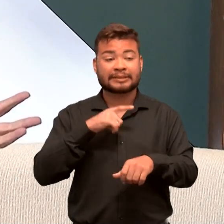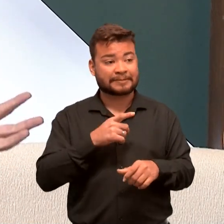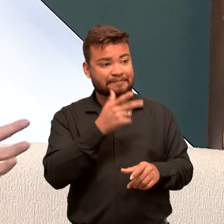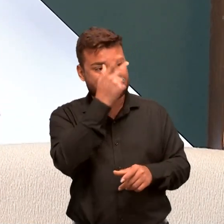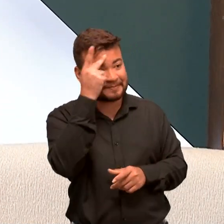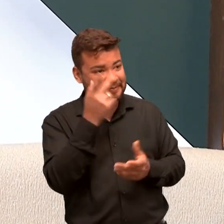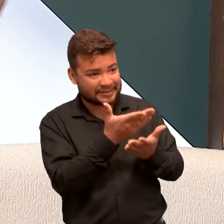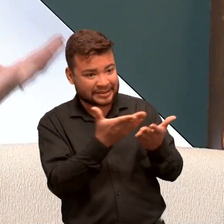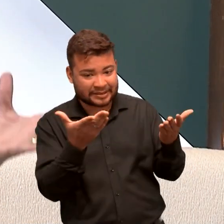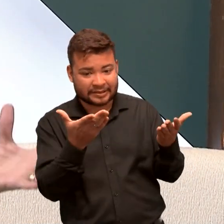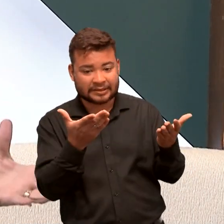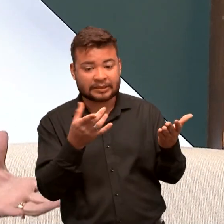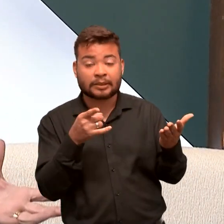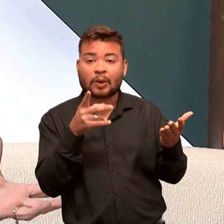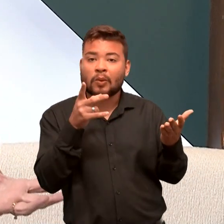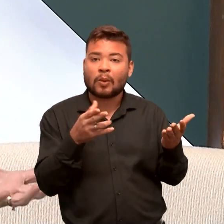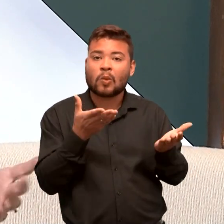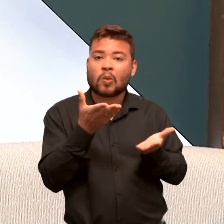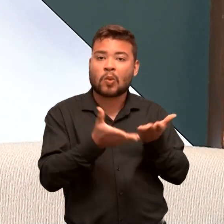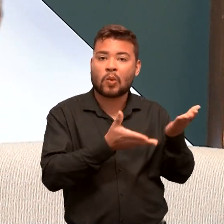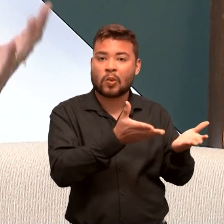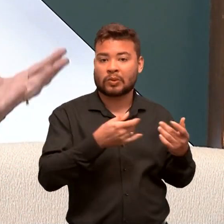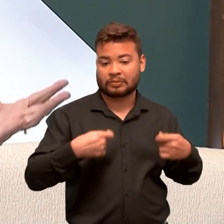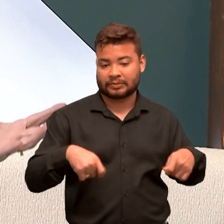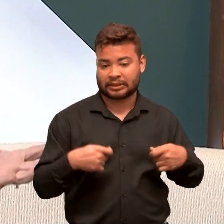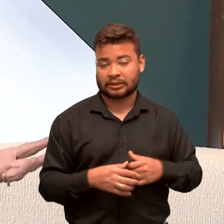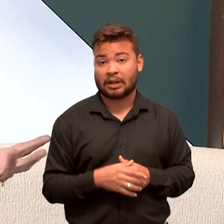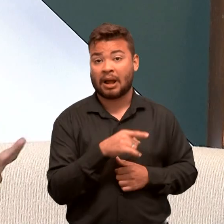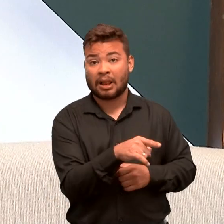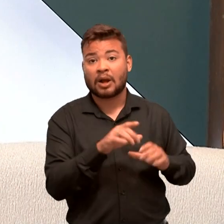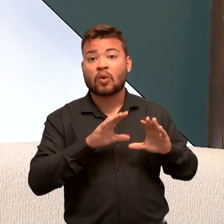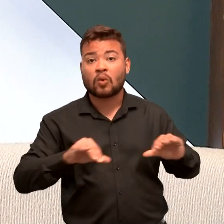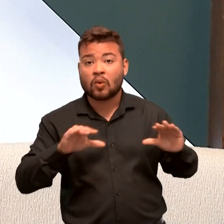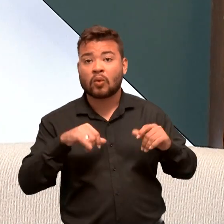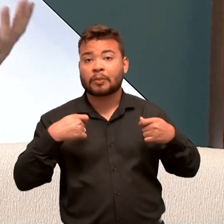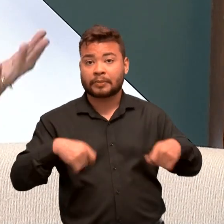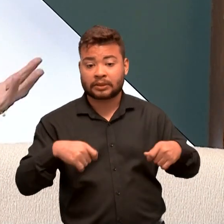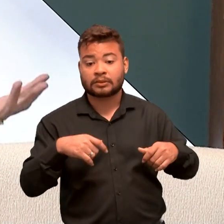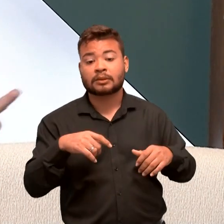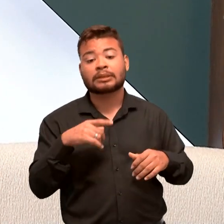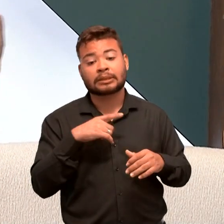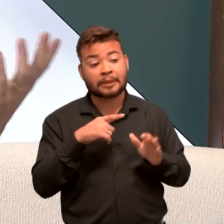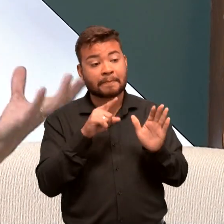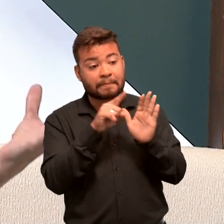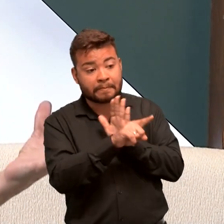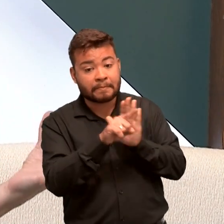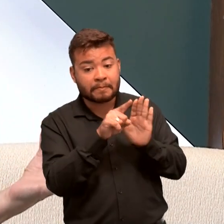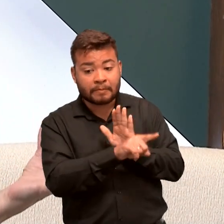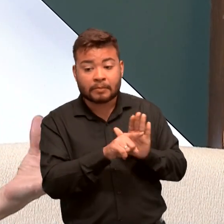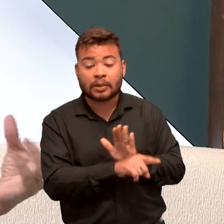pessoa e cuidar dessa pessoa, de deixar ela confortável, de fazer, muitas vezes as perguntas podem